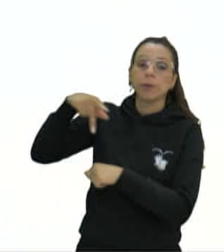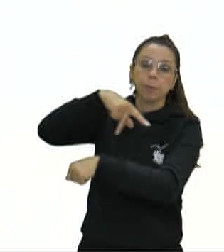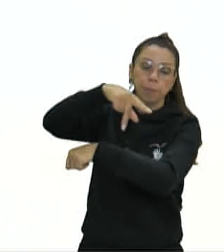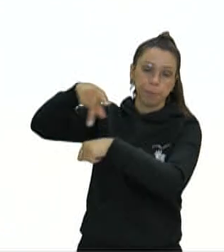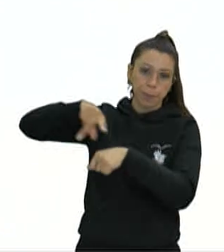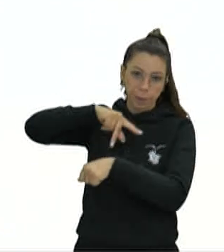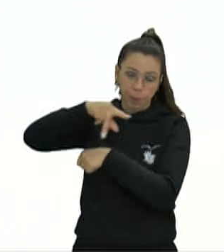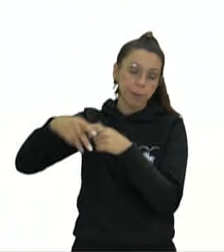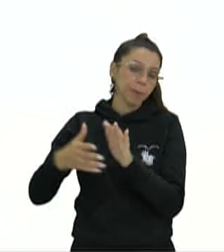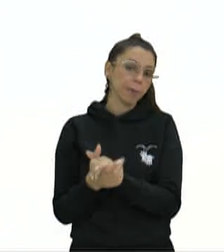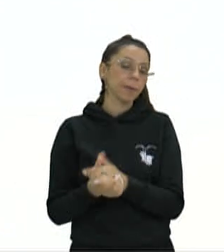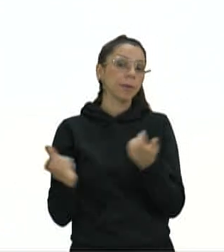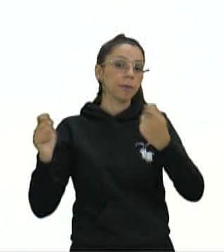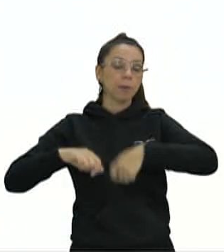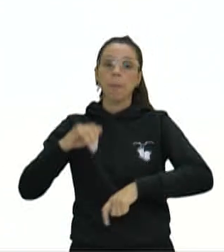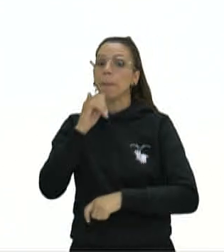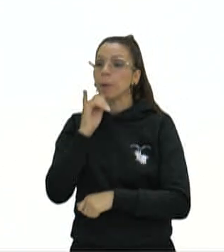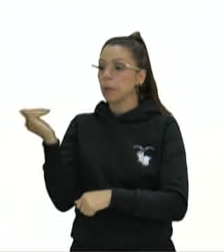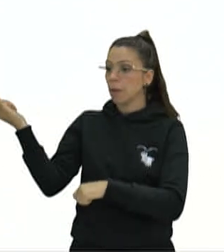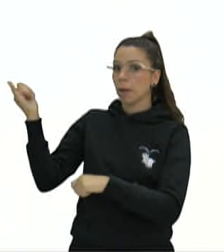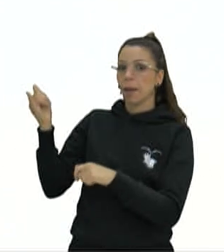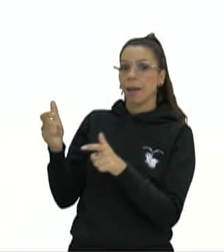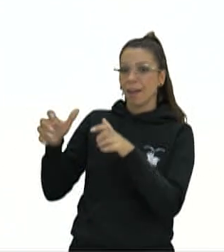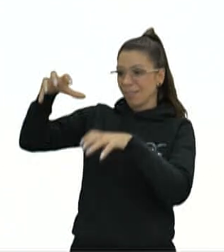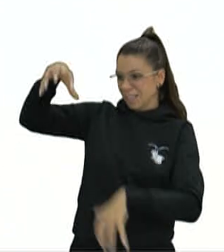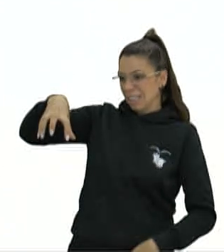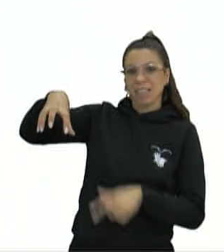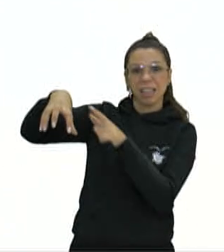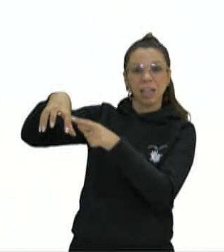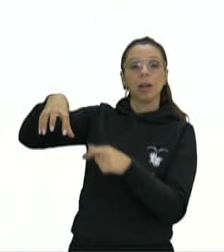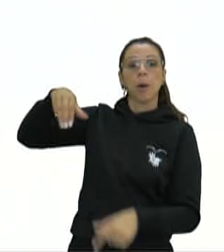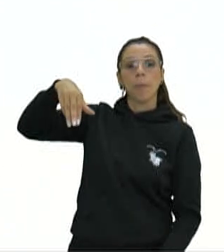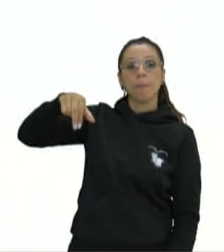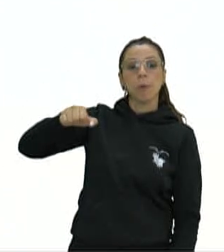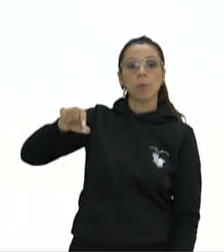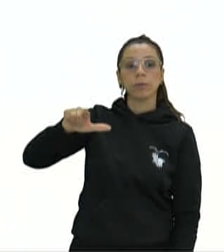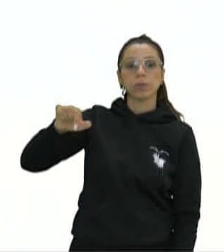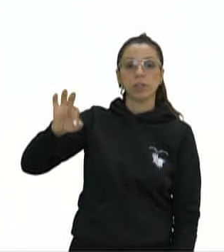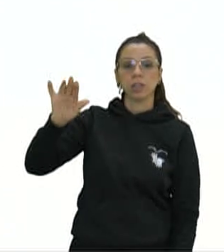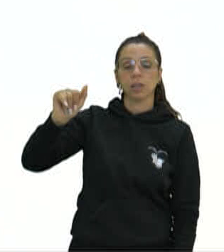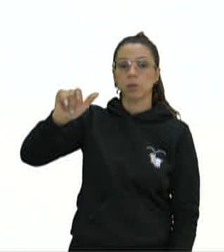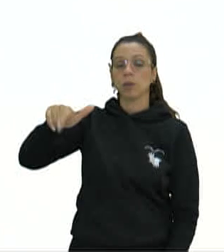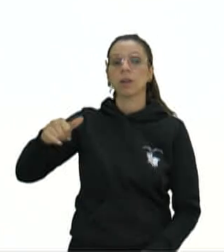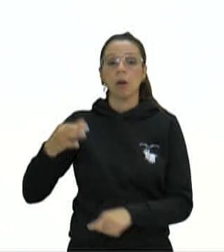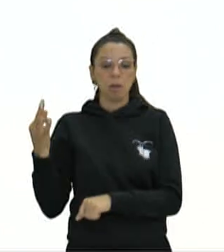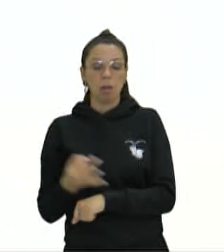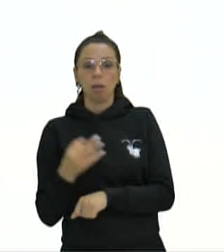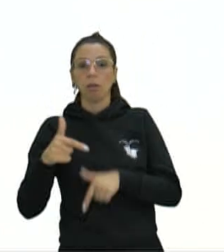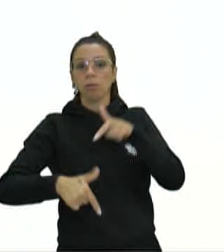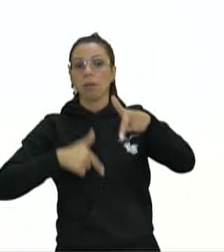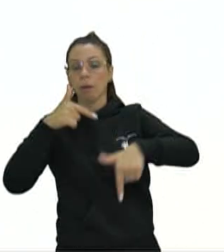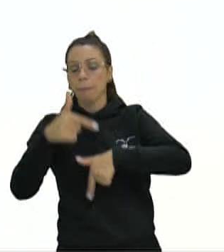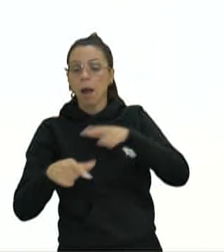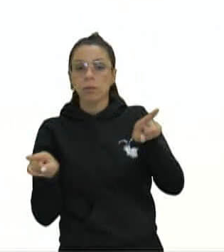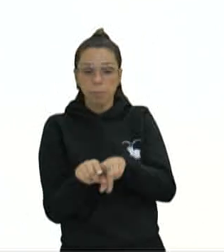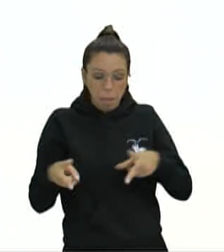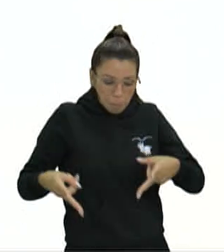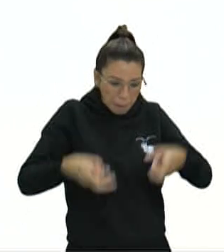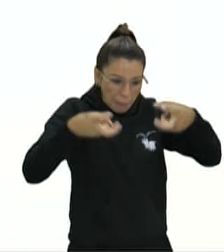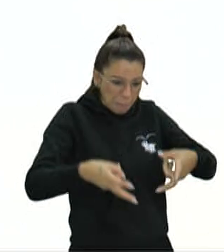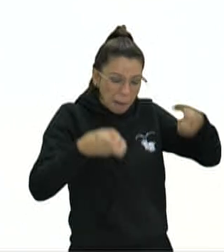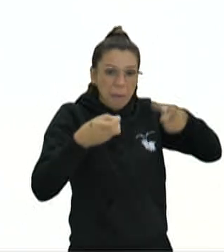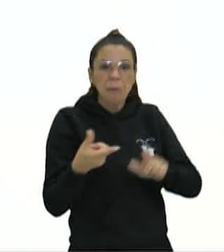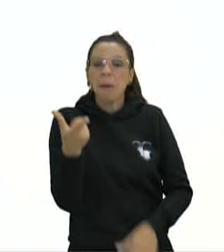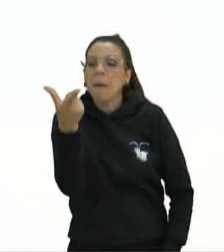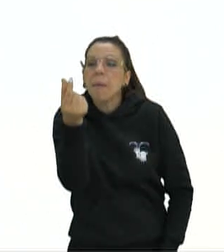a instalação das corporações multinacionais, que exploram a força de trabalho e os recursos naturais, pagando